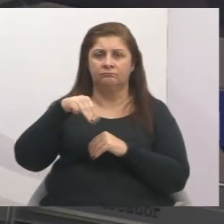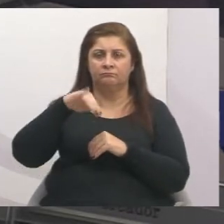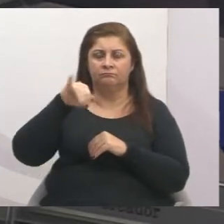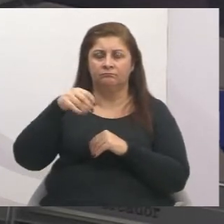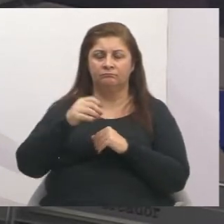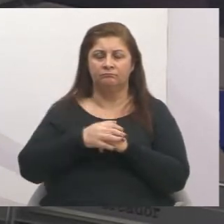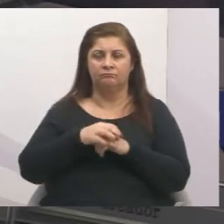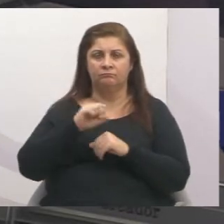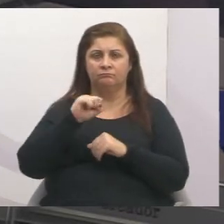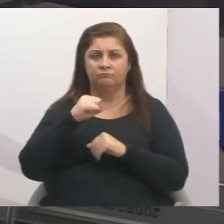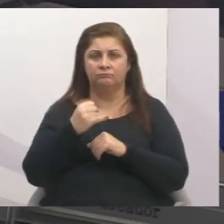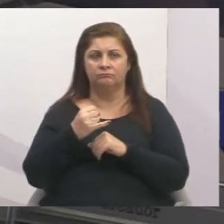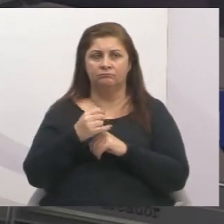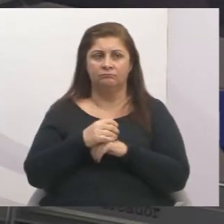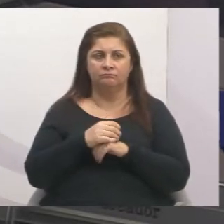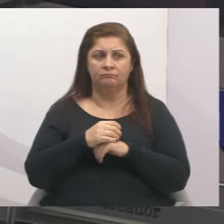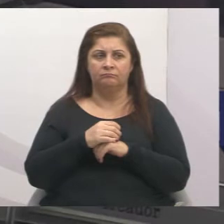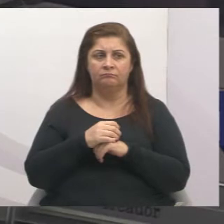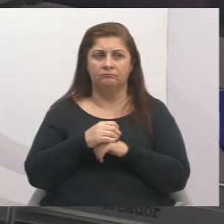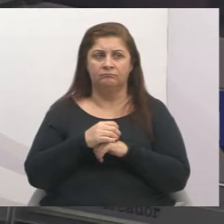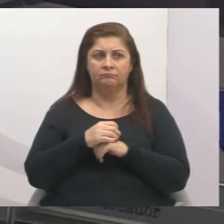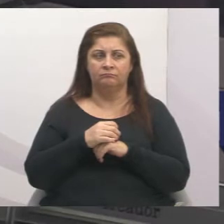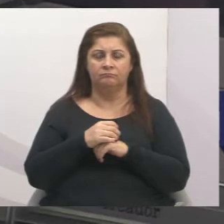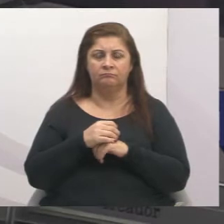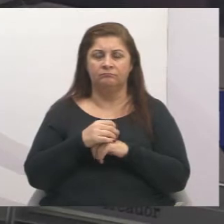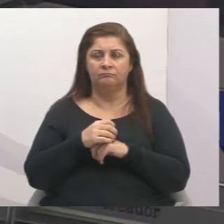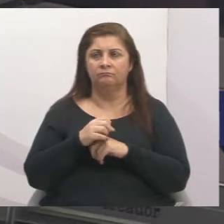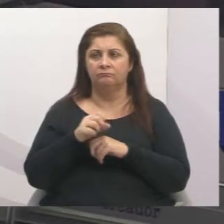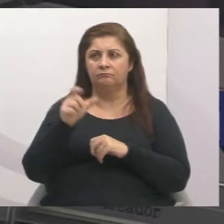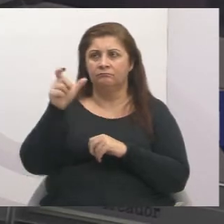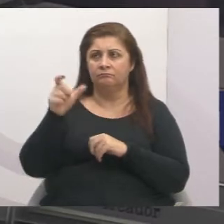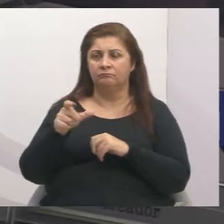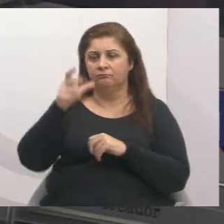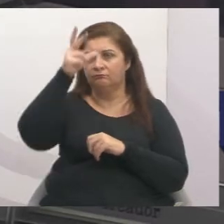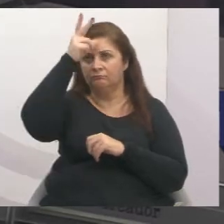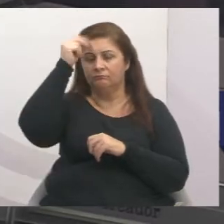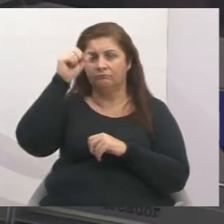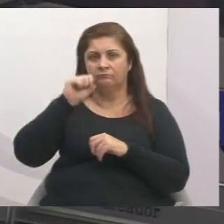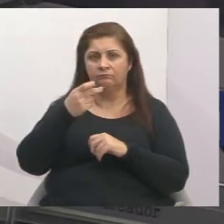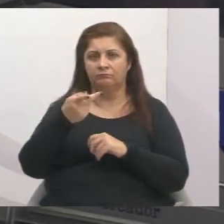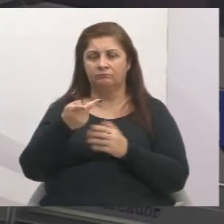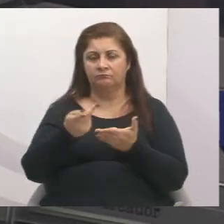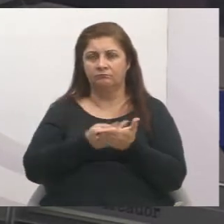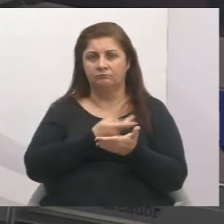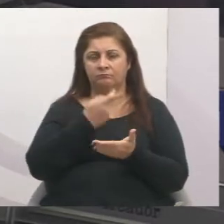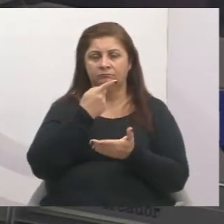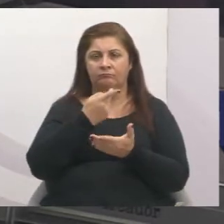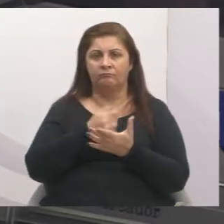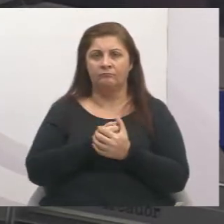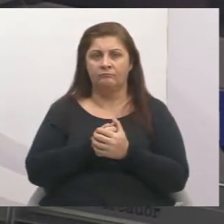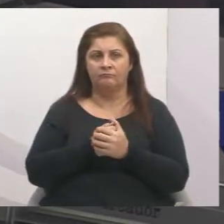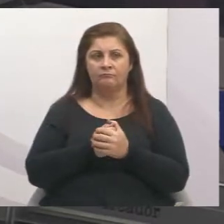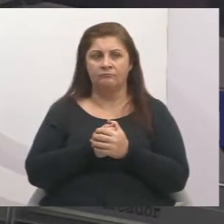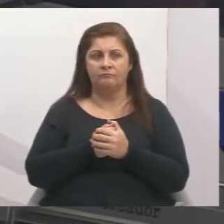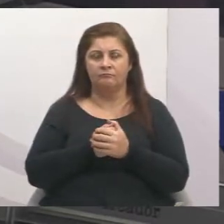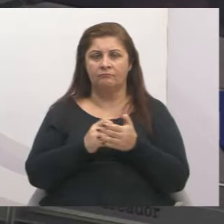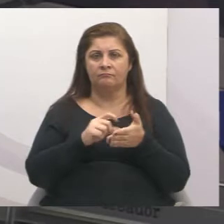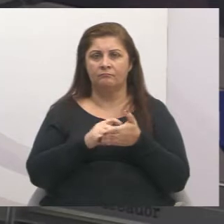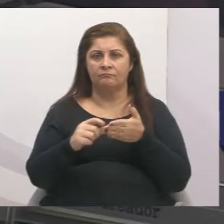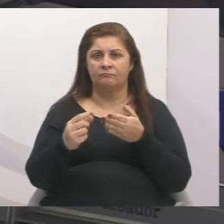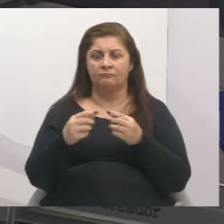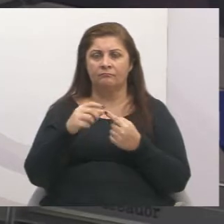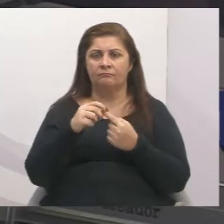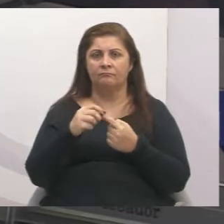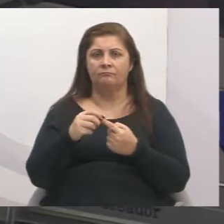colocar, e aí, senhor prefeito, se eu estiver enganado, o senhor me corrija, nós estamos incluindo um parágrafo único, dizendo